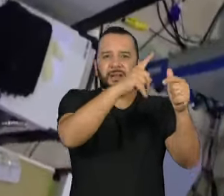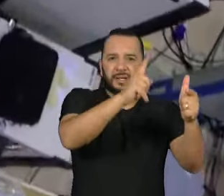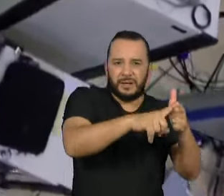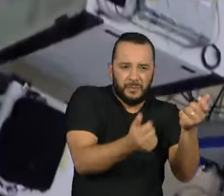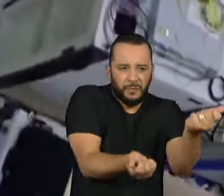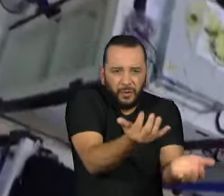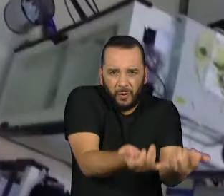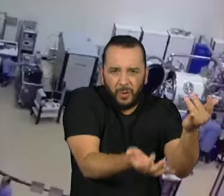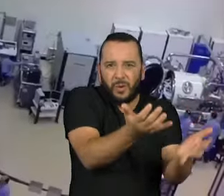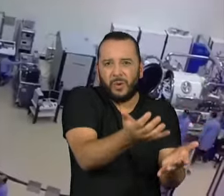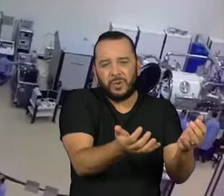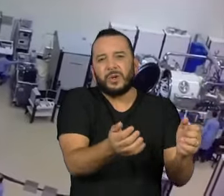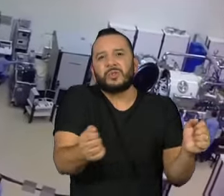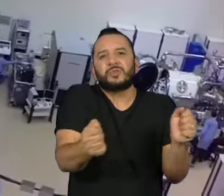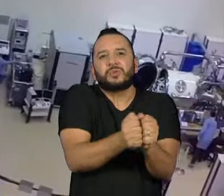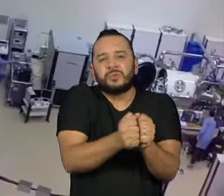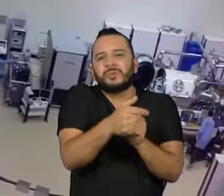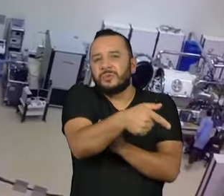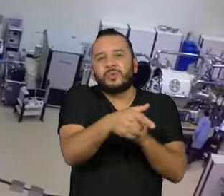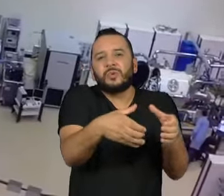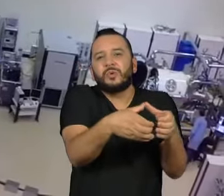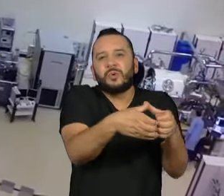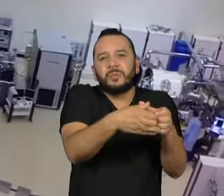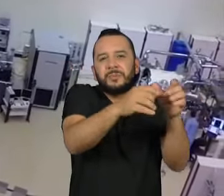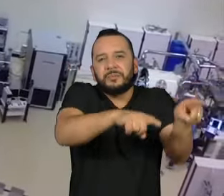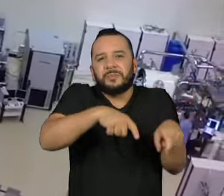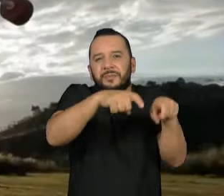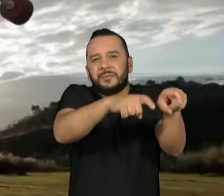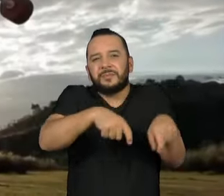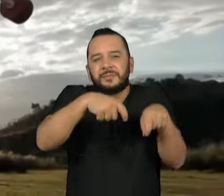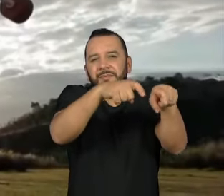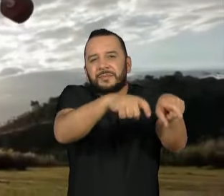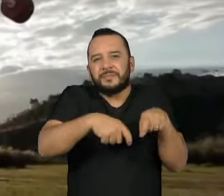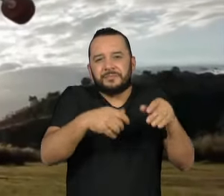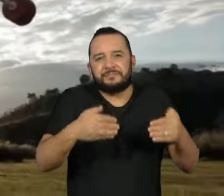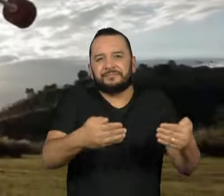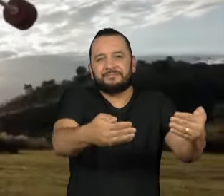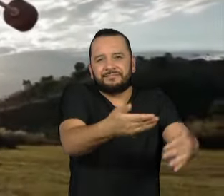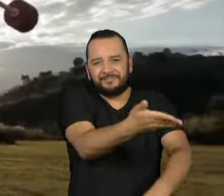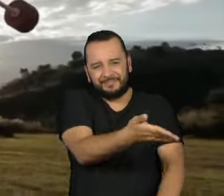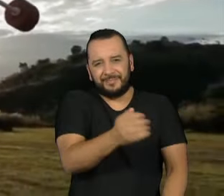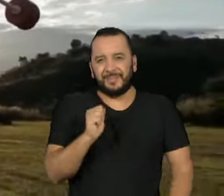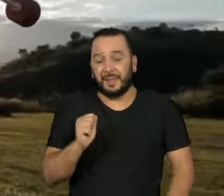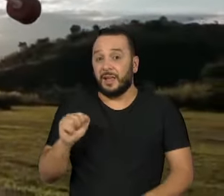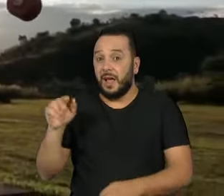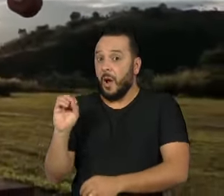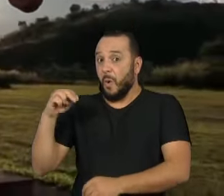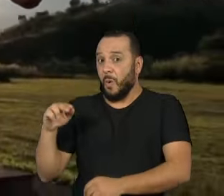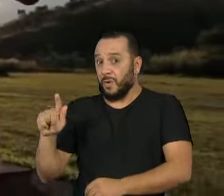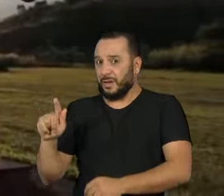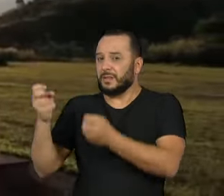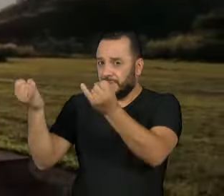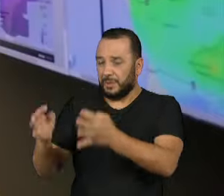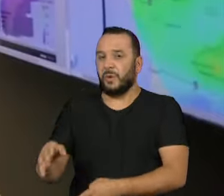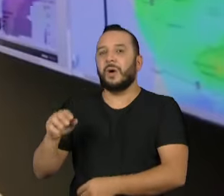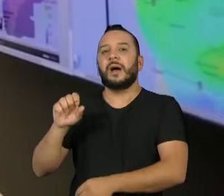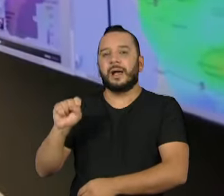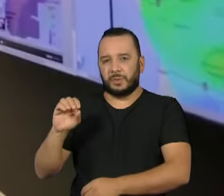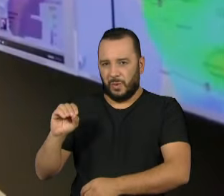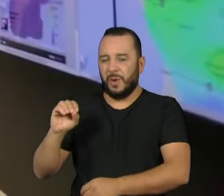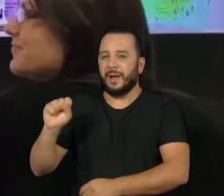da Agricultura. Em nota, a ONG Fundação SOS Mata Atlântica afirma que, mais uma vez, o